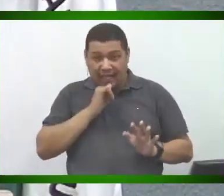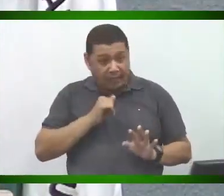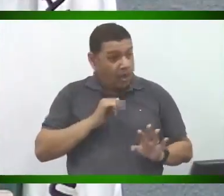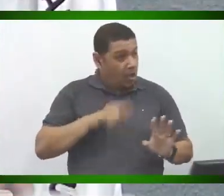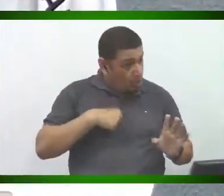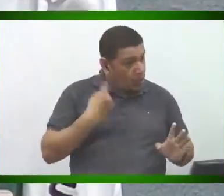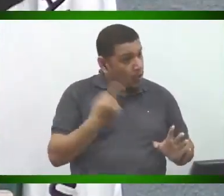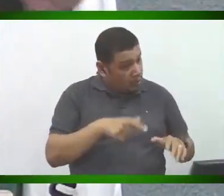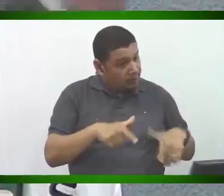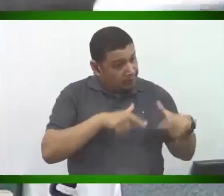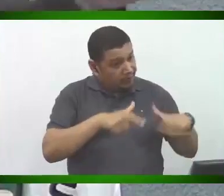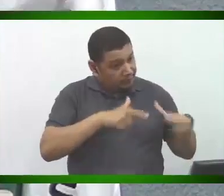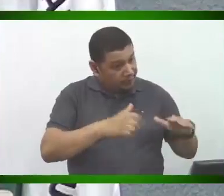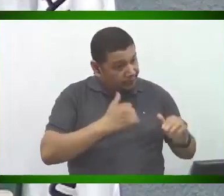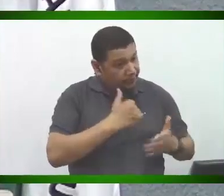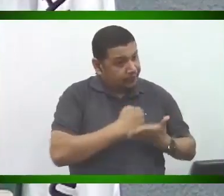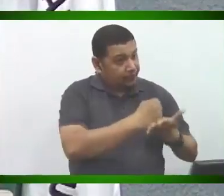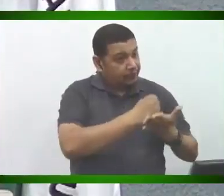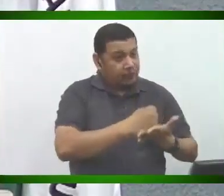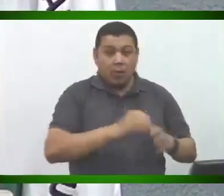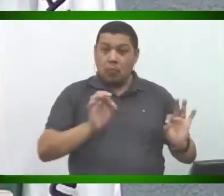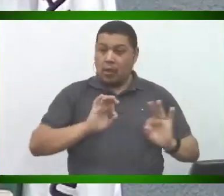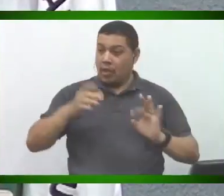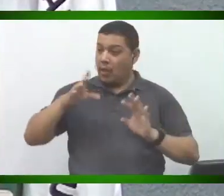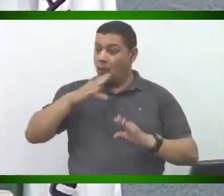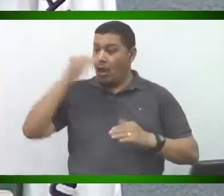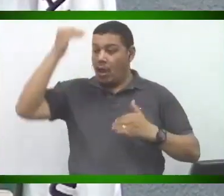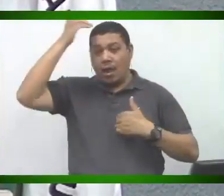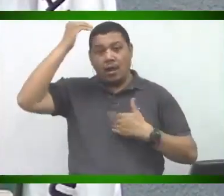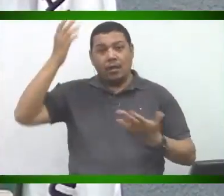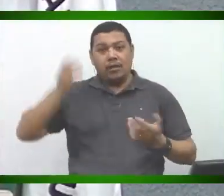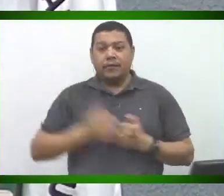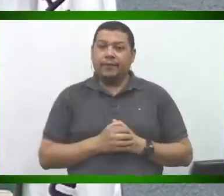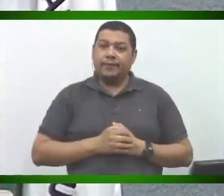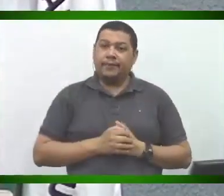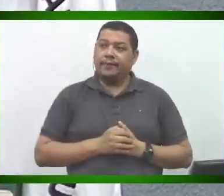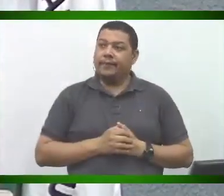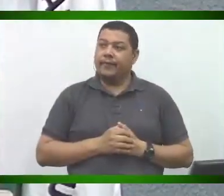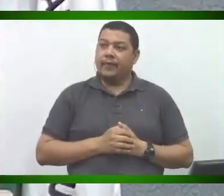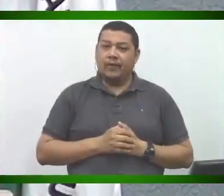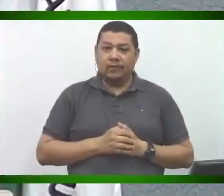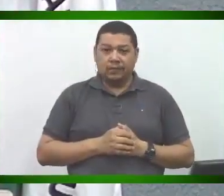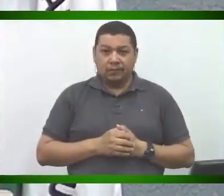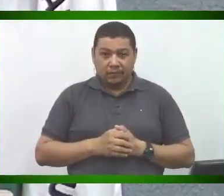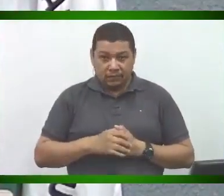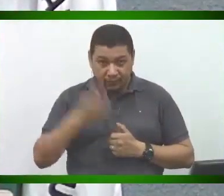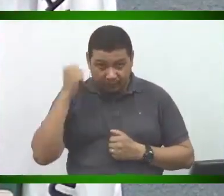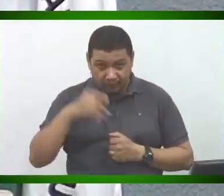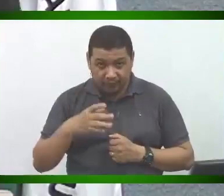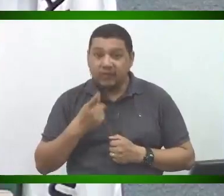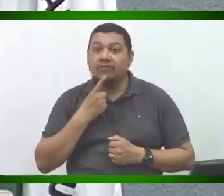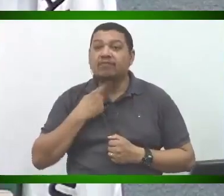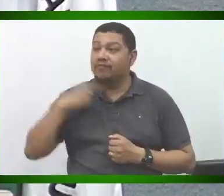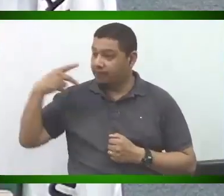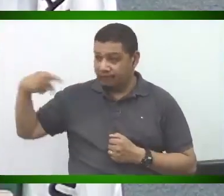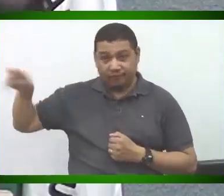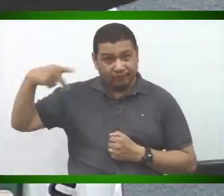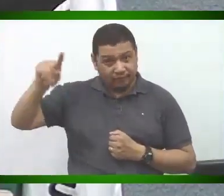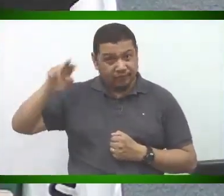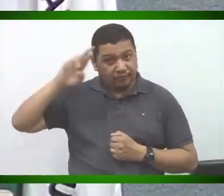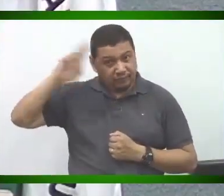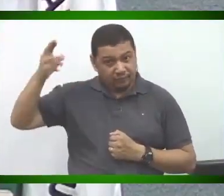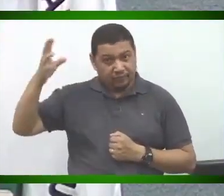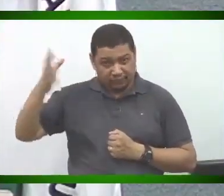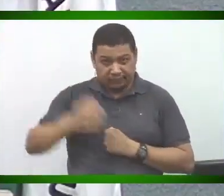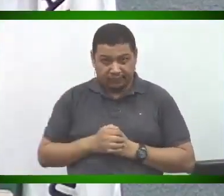estamos trabalhando para que isso possa ser mudado. Sabe qual que é a intenção desse atual governo, das pessoas que estão